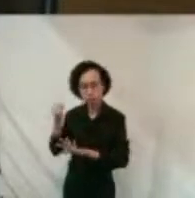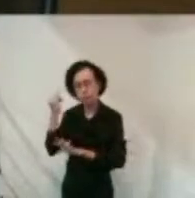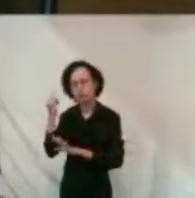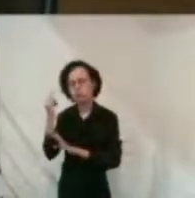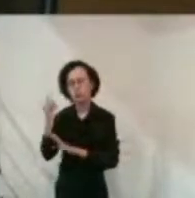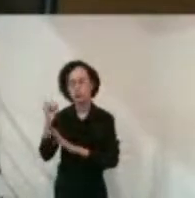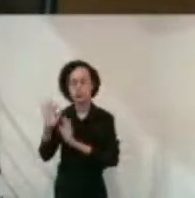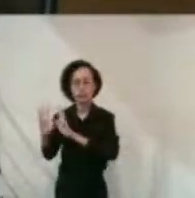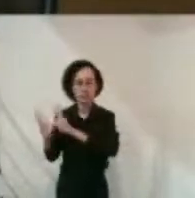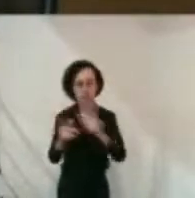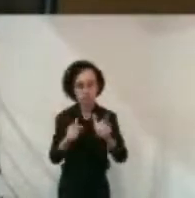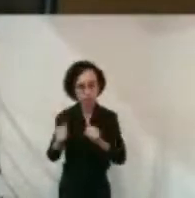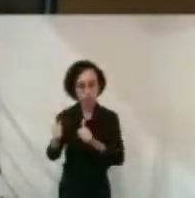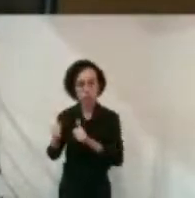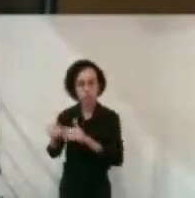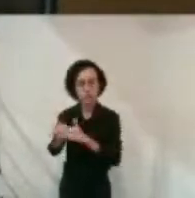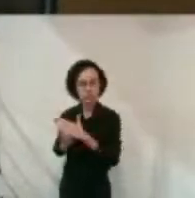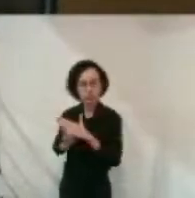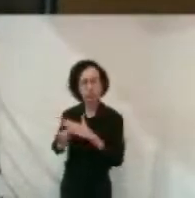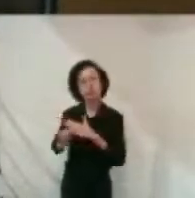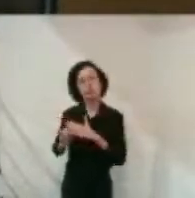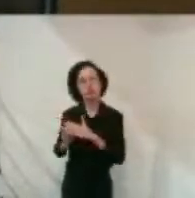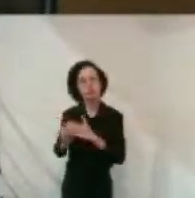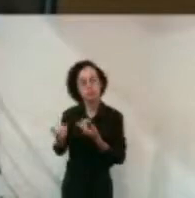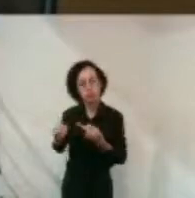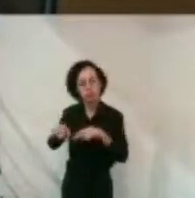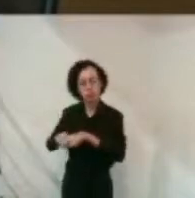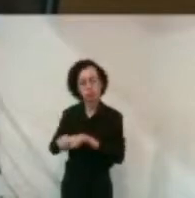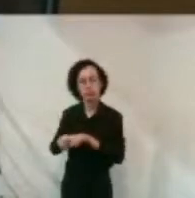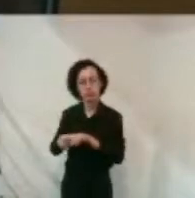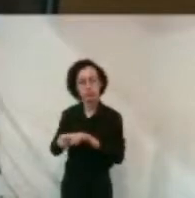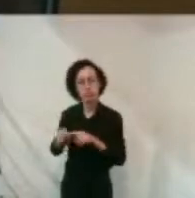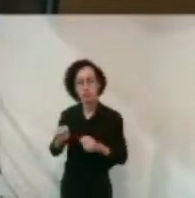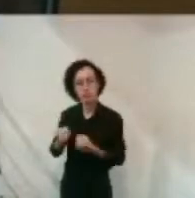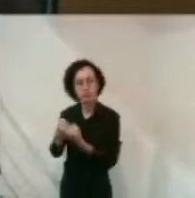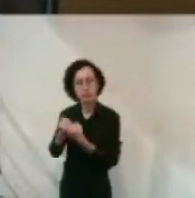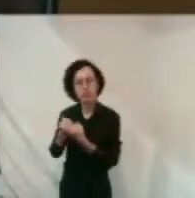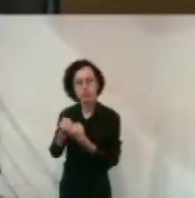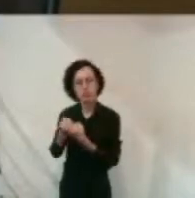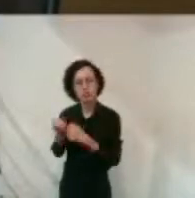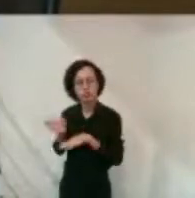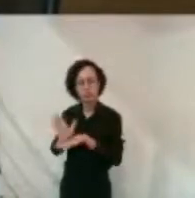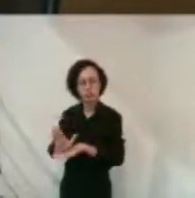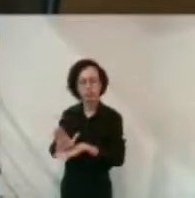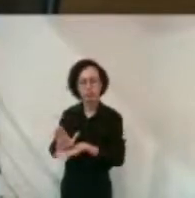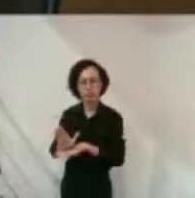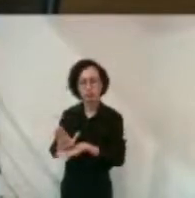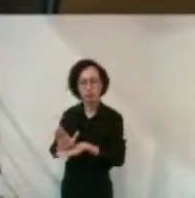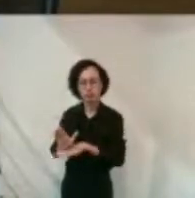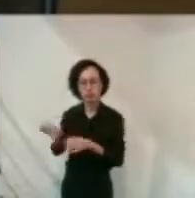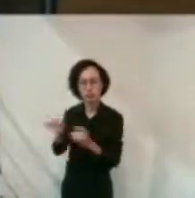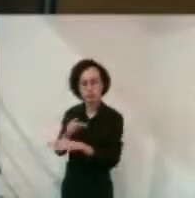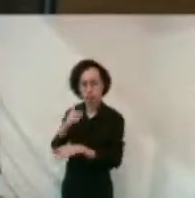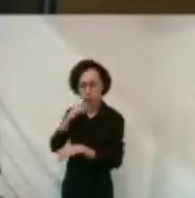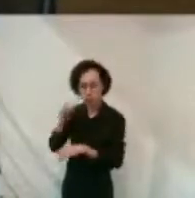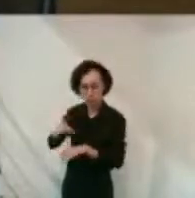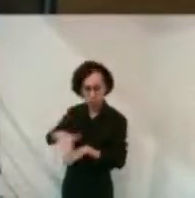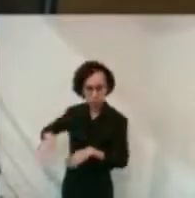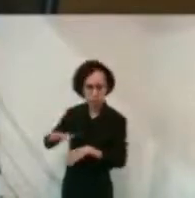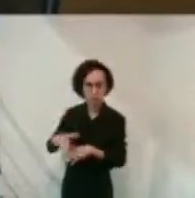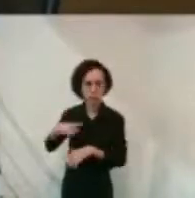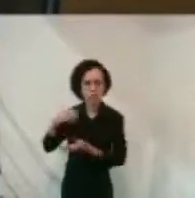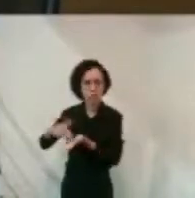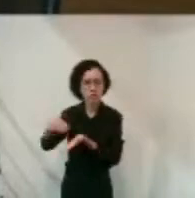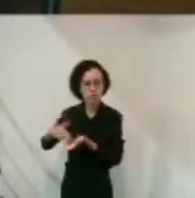com todas as instituições que contribuíram para auxiliar no encerramento dos lixões. Temos aqui o